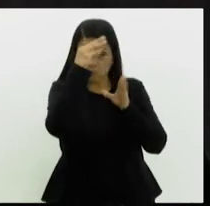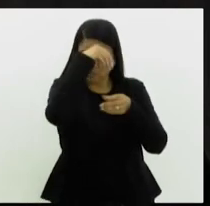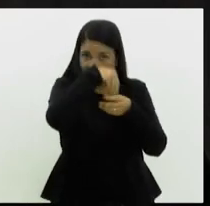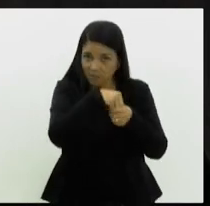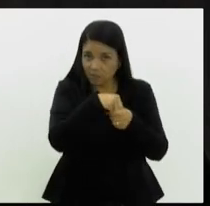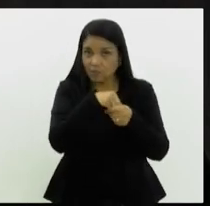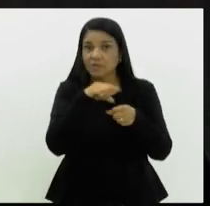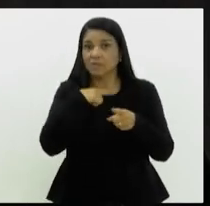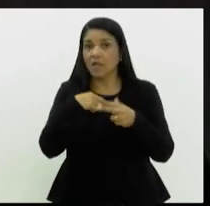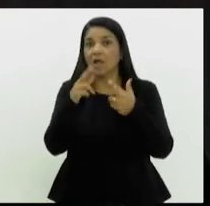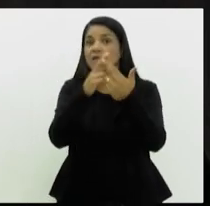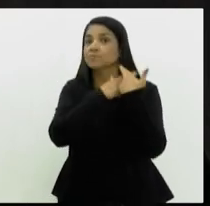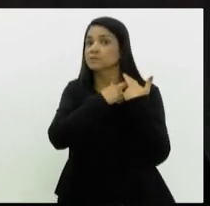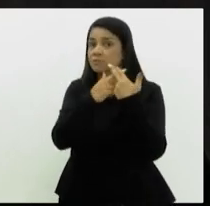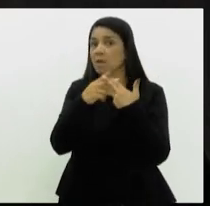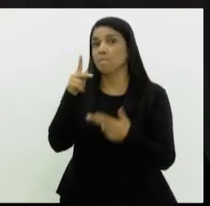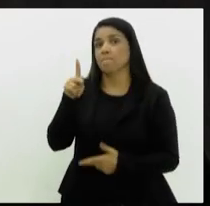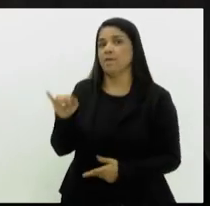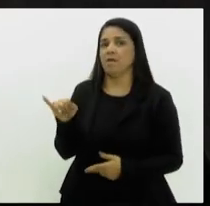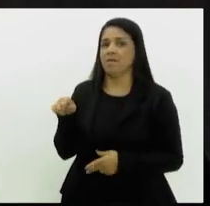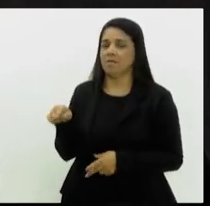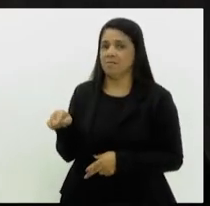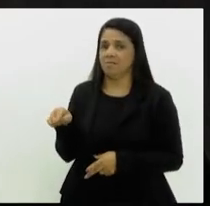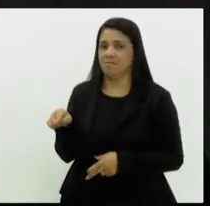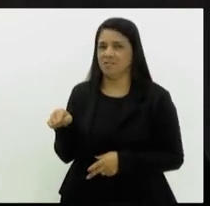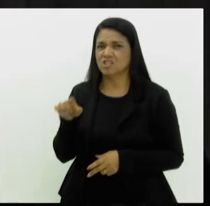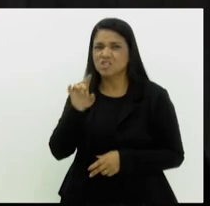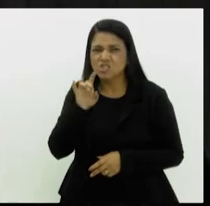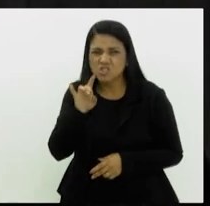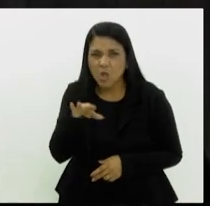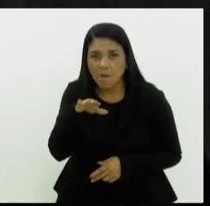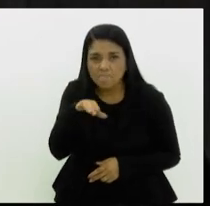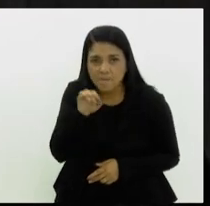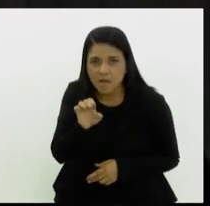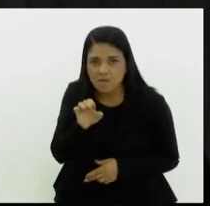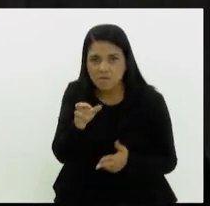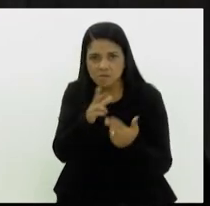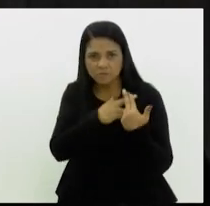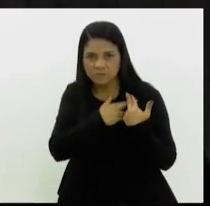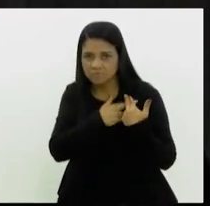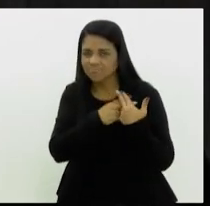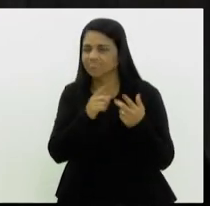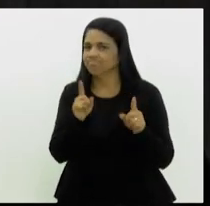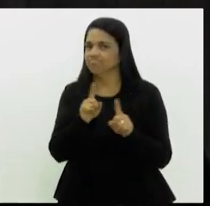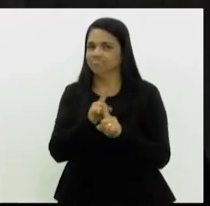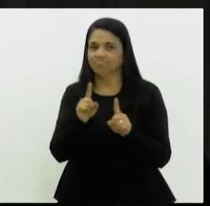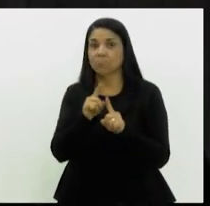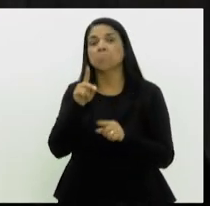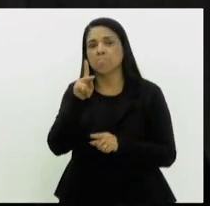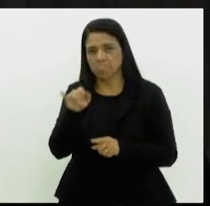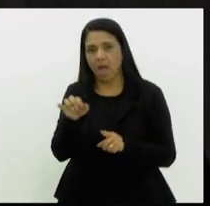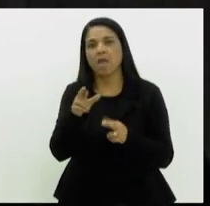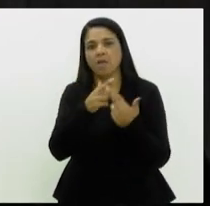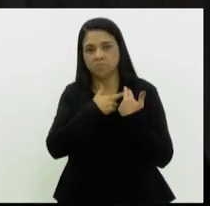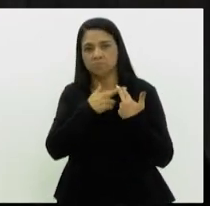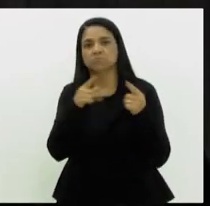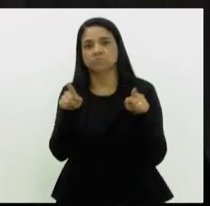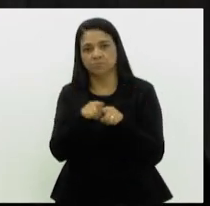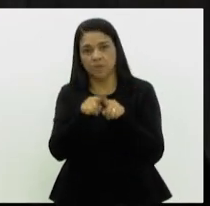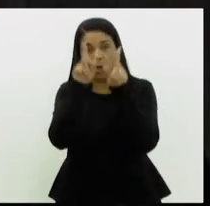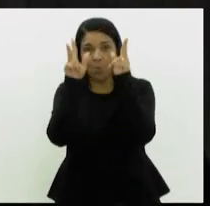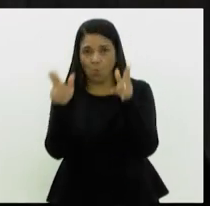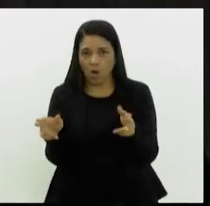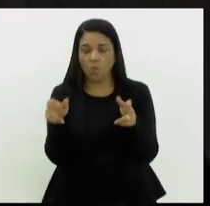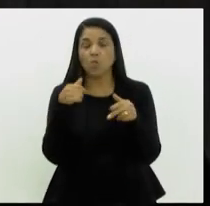uma responsabilidade do pai. Não pode recair somente a responsabilidade da mãe. Então, a gente avança